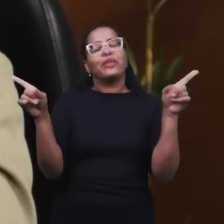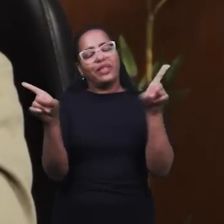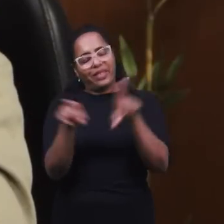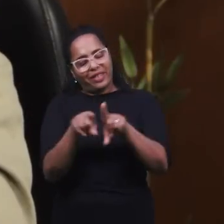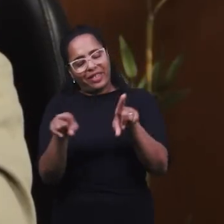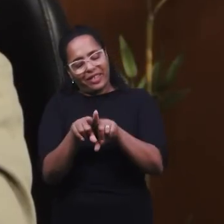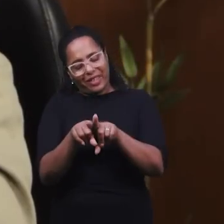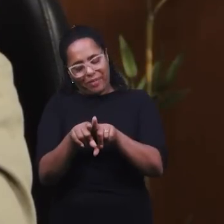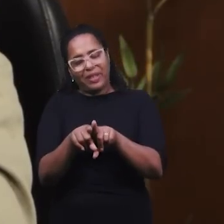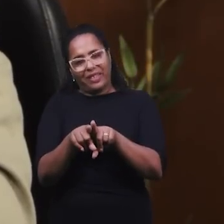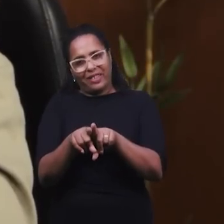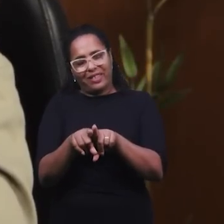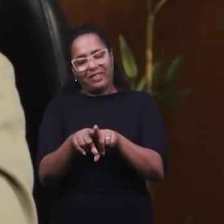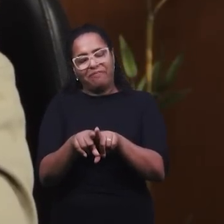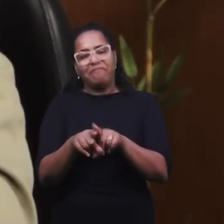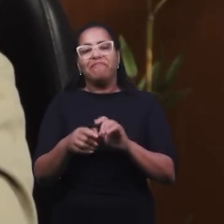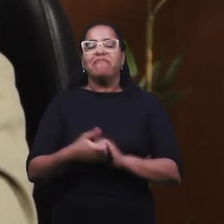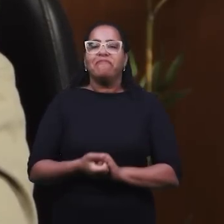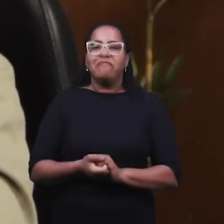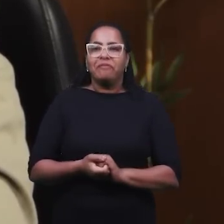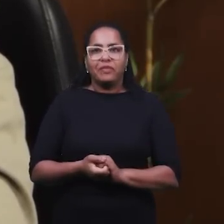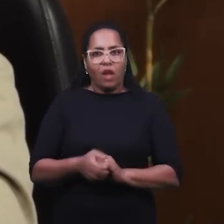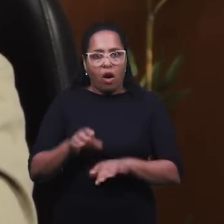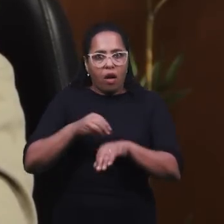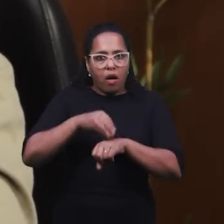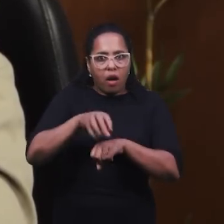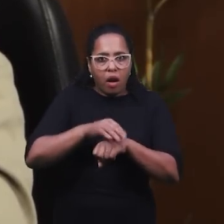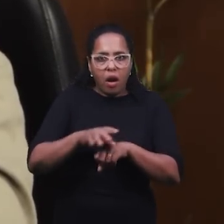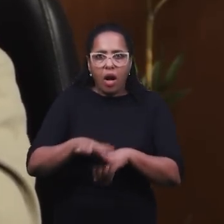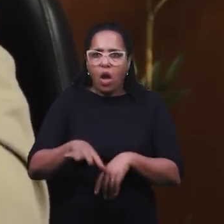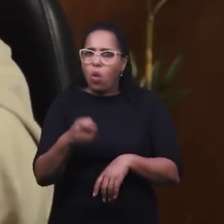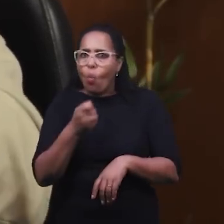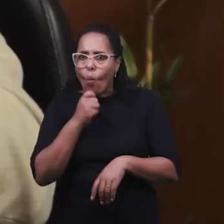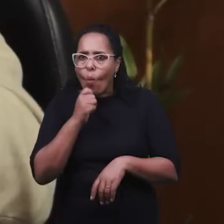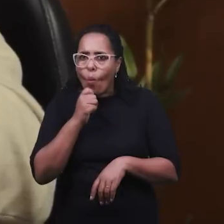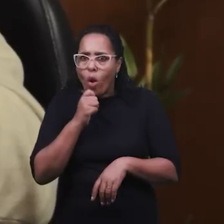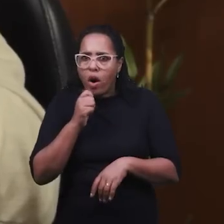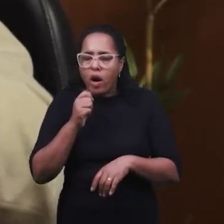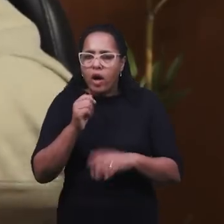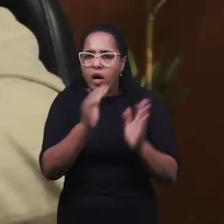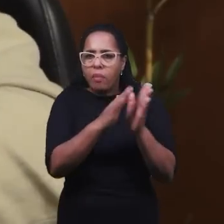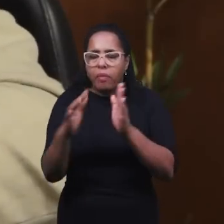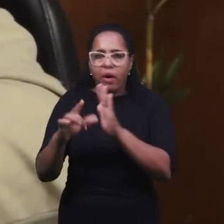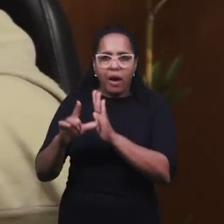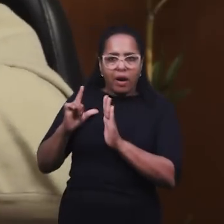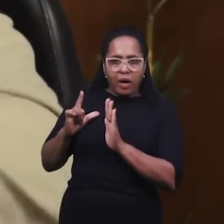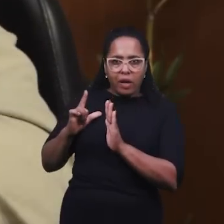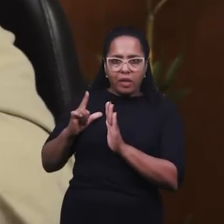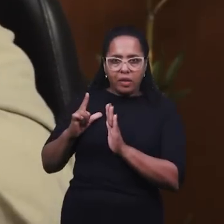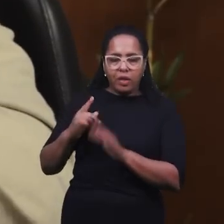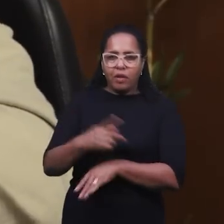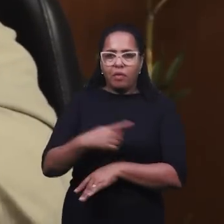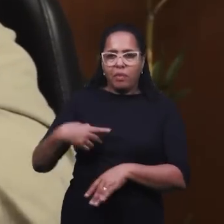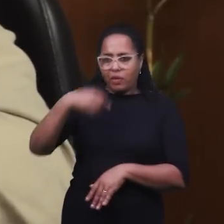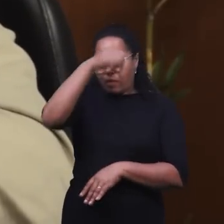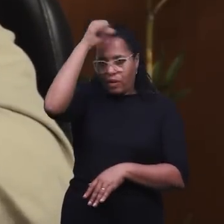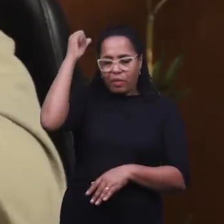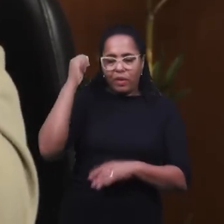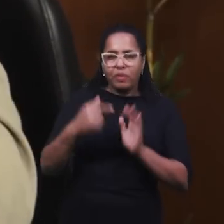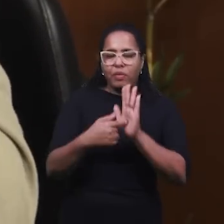partir do meio-dia, pela Rádio Manaim, TV Manaim. E você assiste lá no aplicativo da Rádio Manaim, lá no seu celular, e também